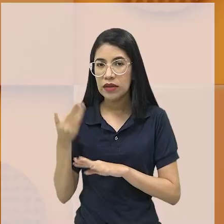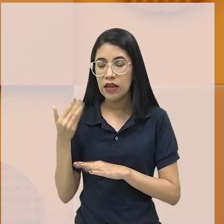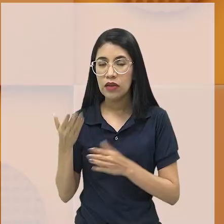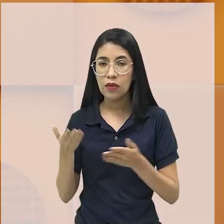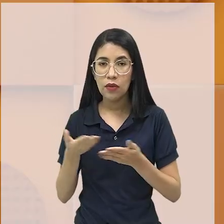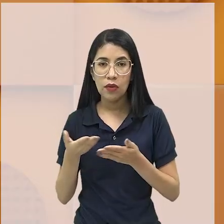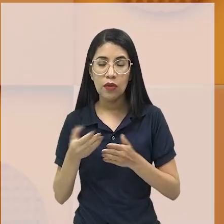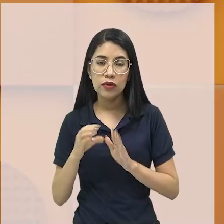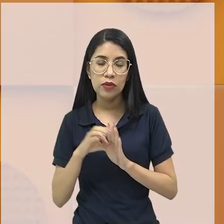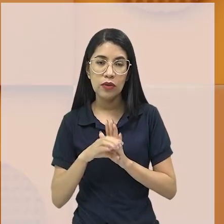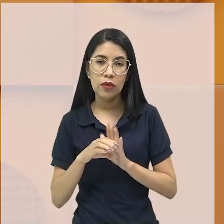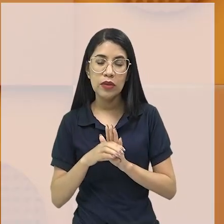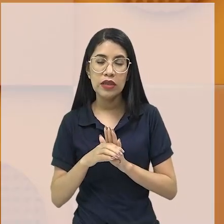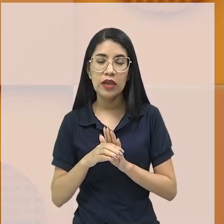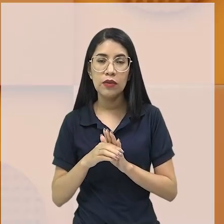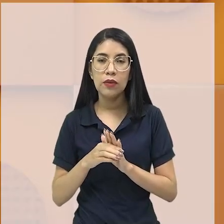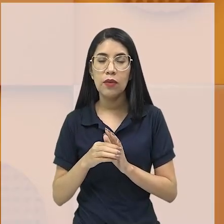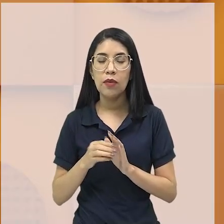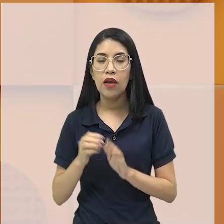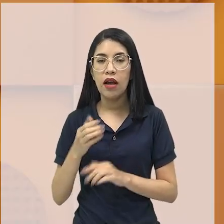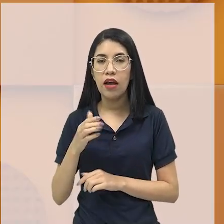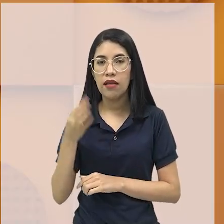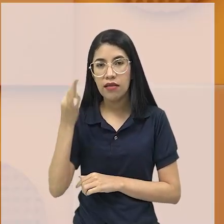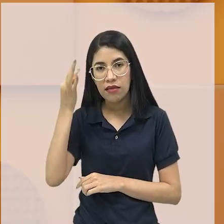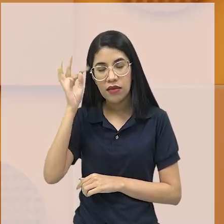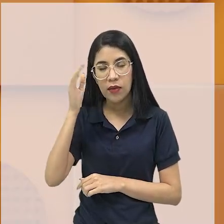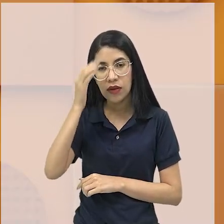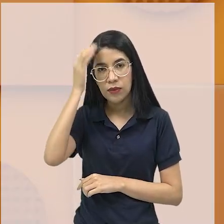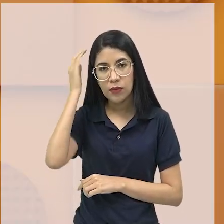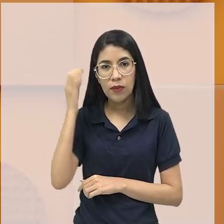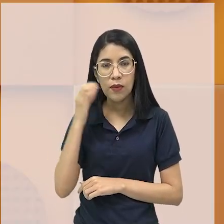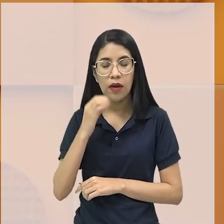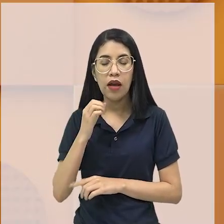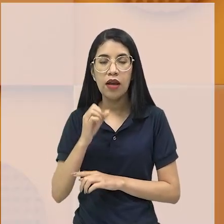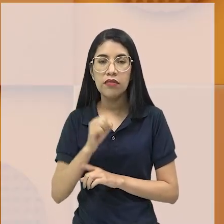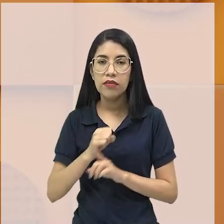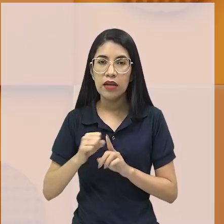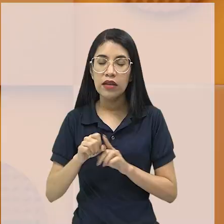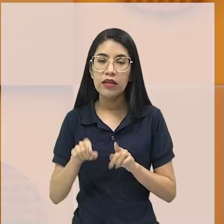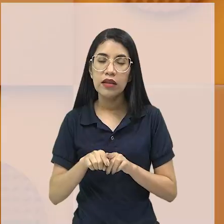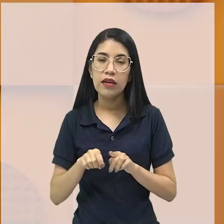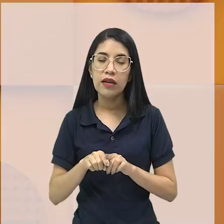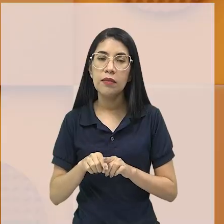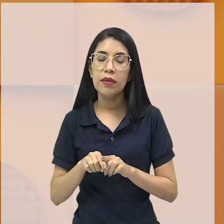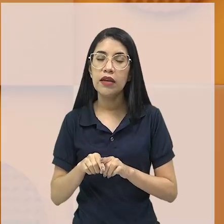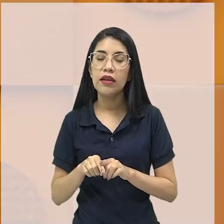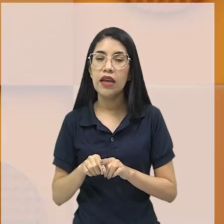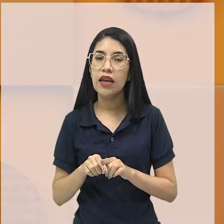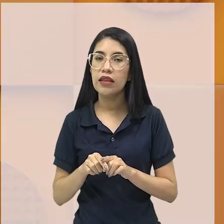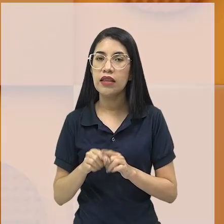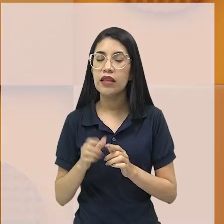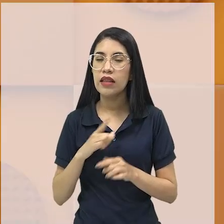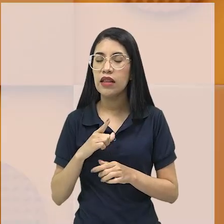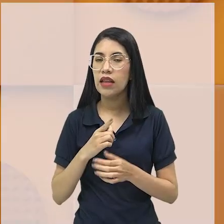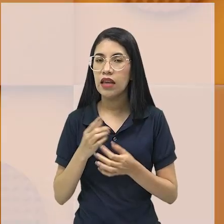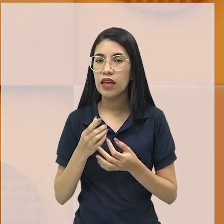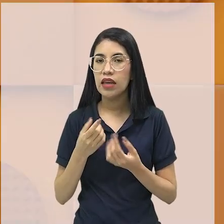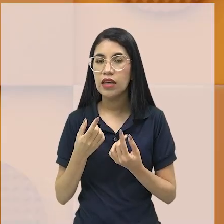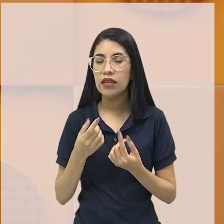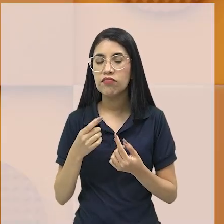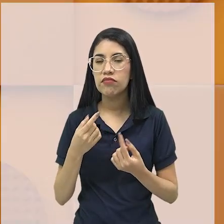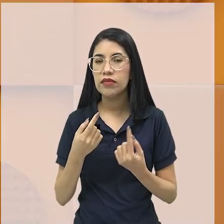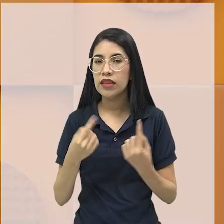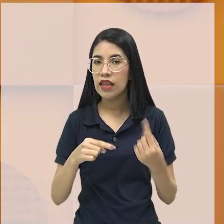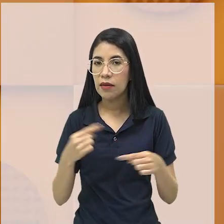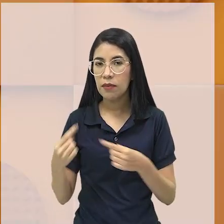dia, conceitos como darwinismo social e eugenia sofrem diversas críticas no ramo da sociologia, tá bem?